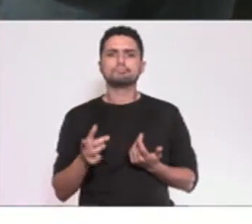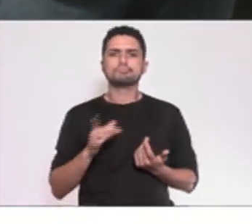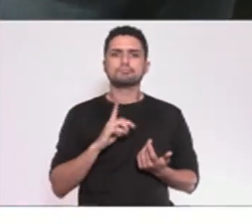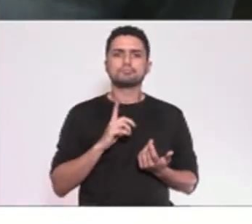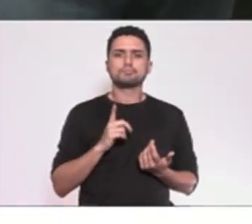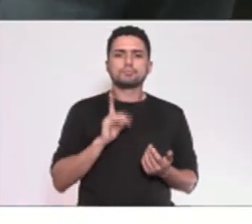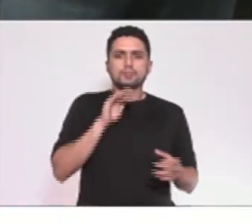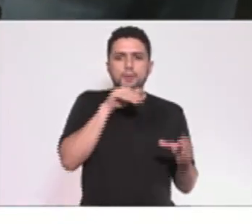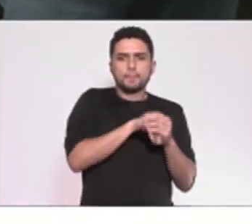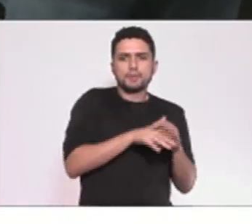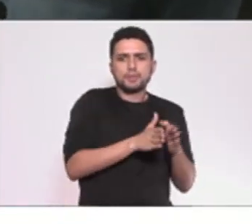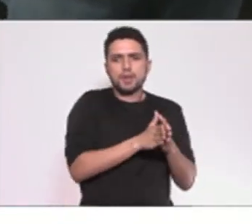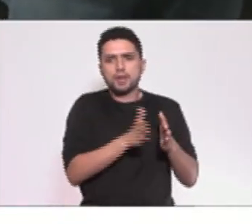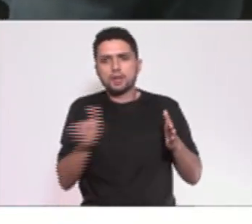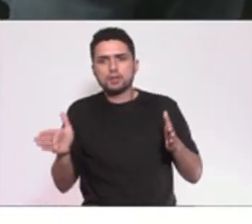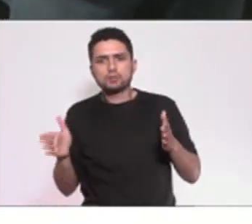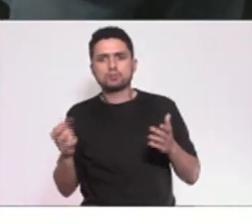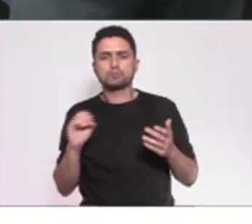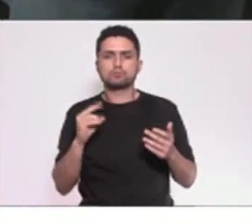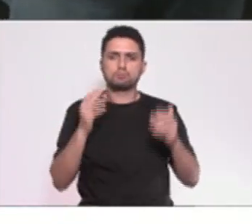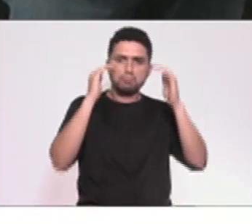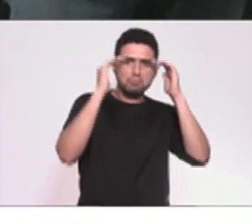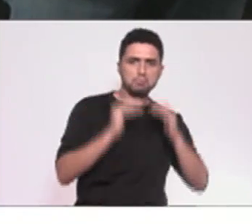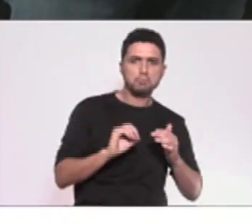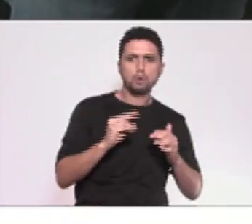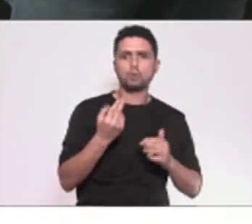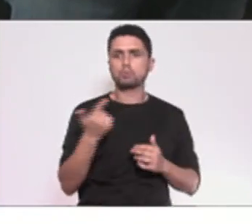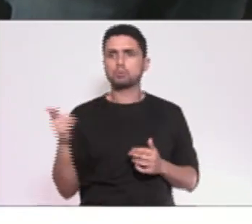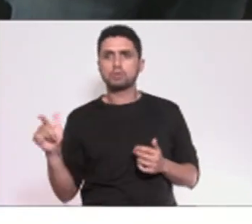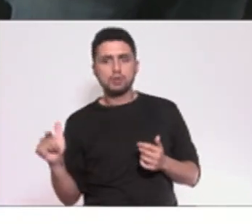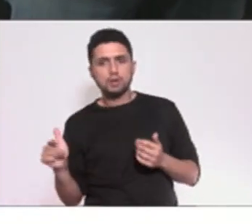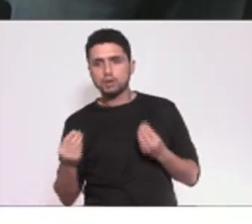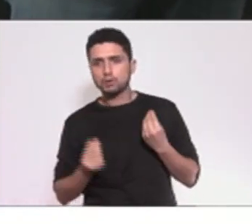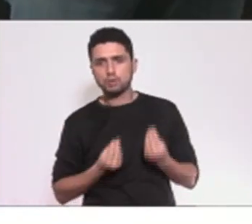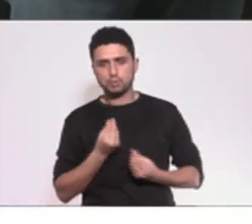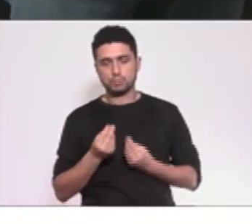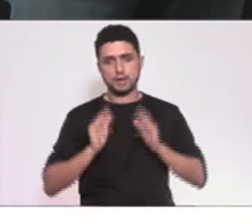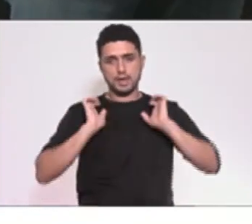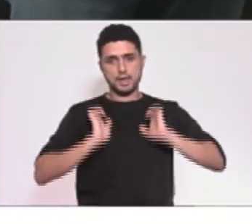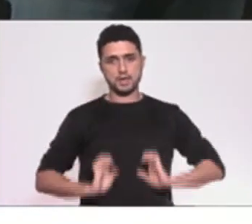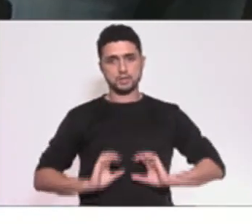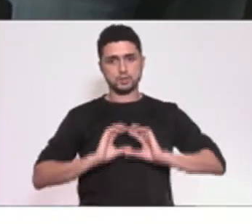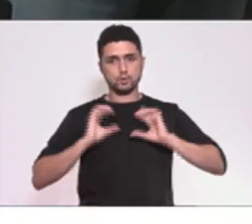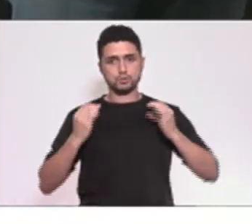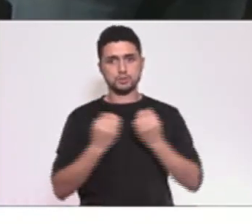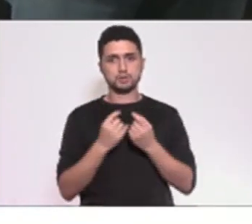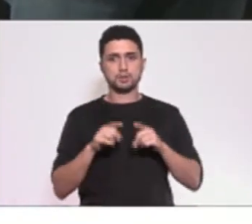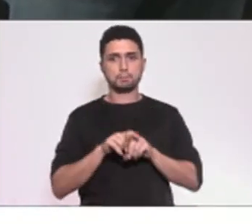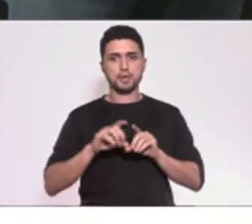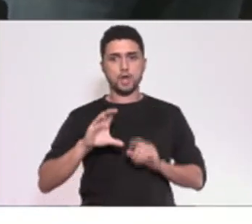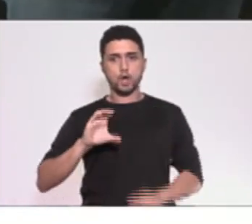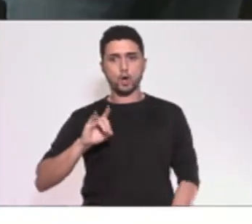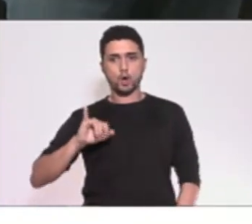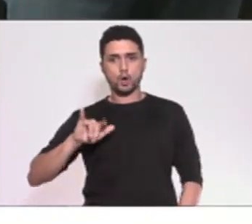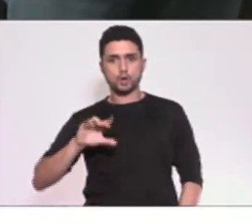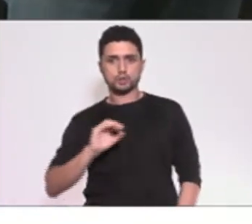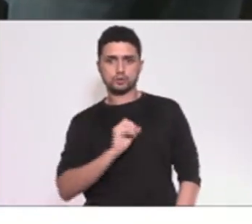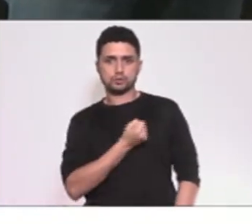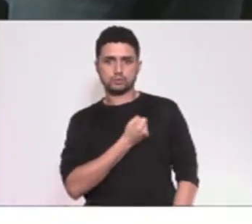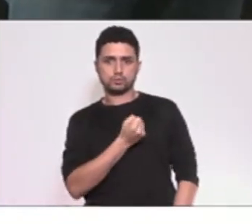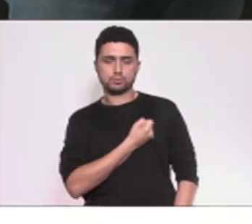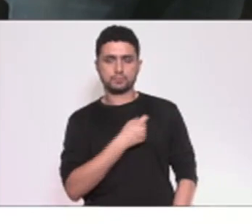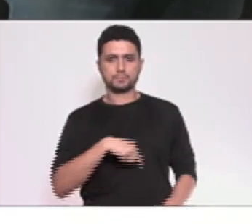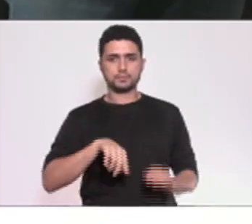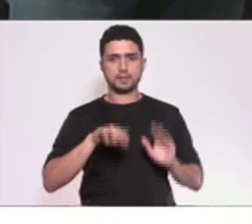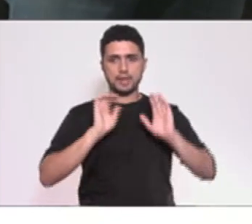não dentro, sob a égide do Conselho de Ética e do Código de Ética Parlamentar. Agora,